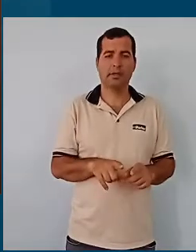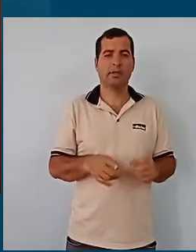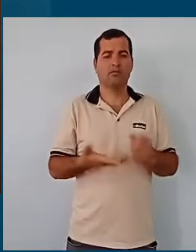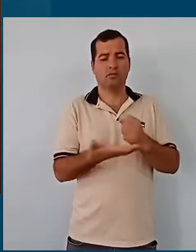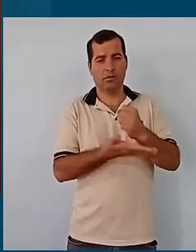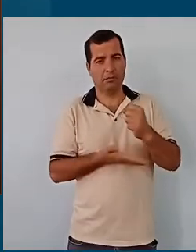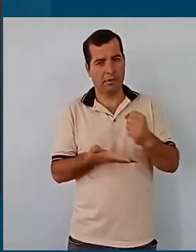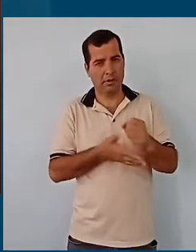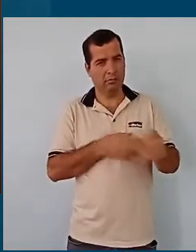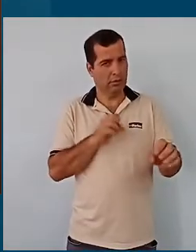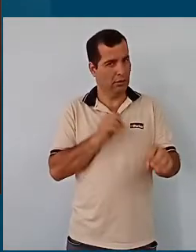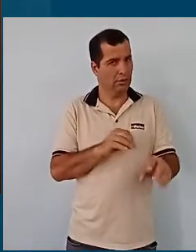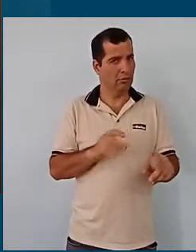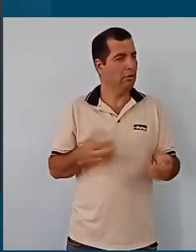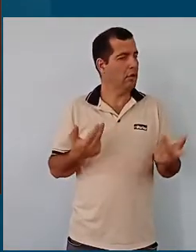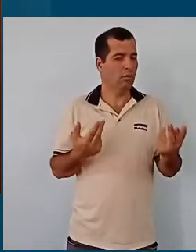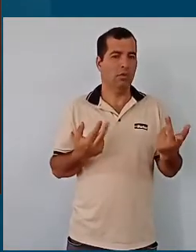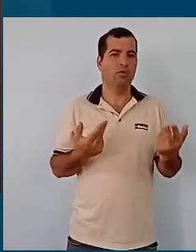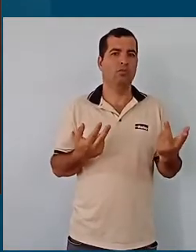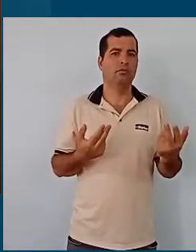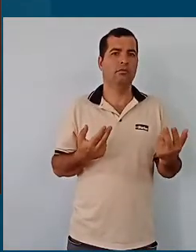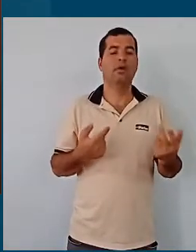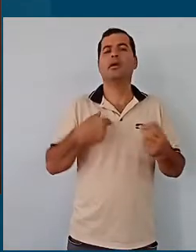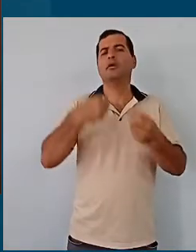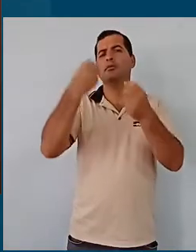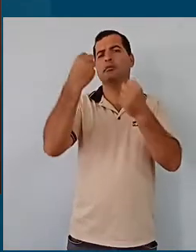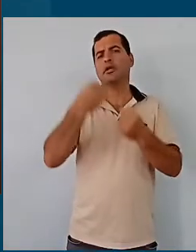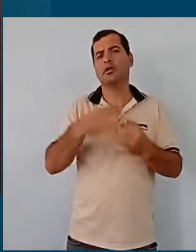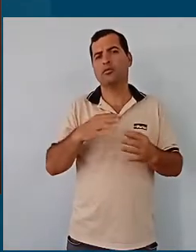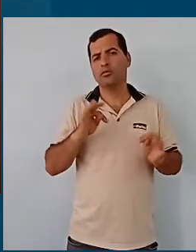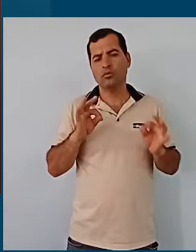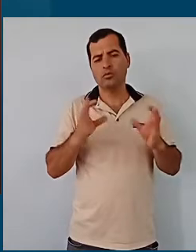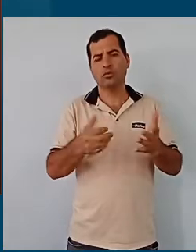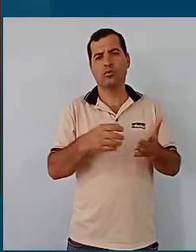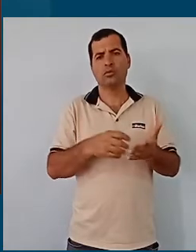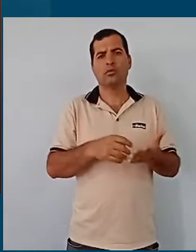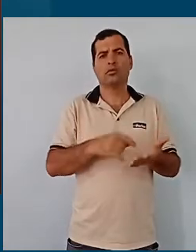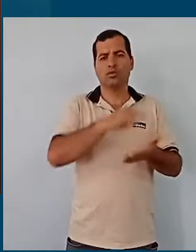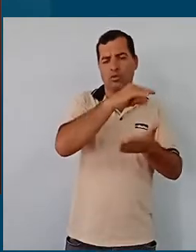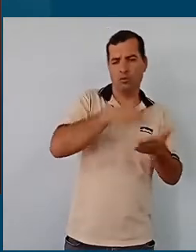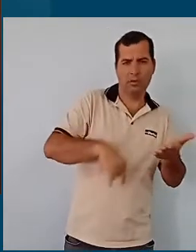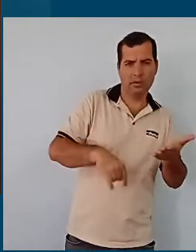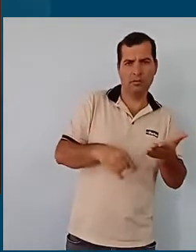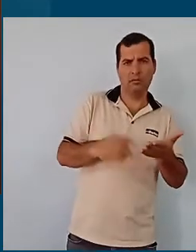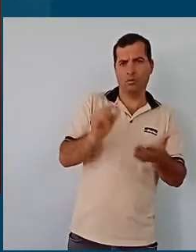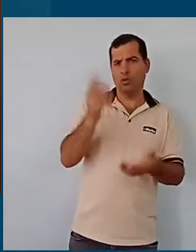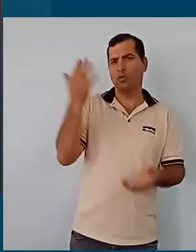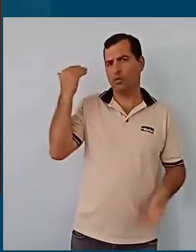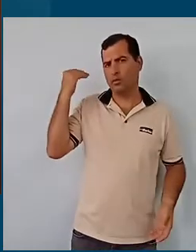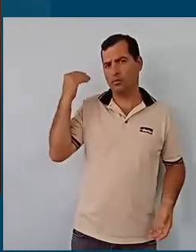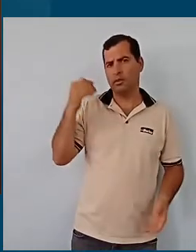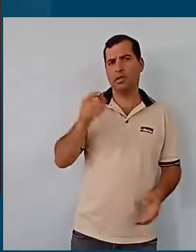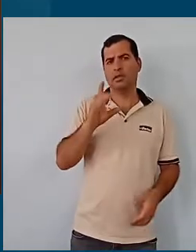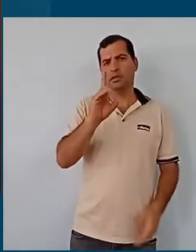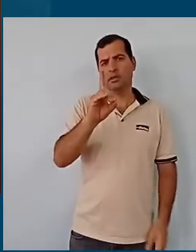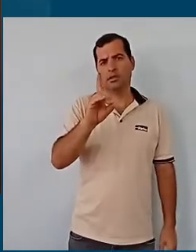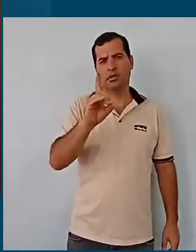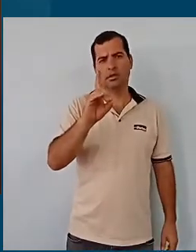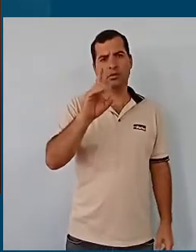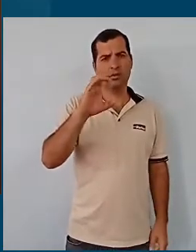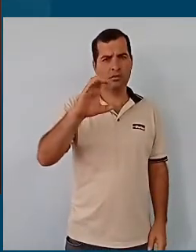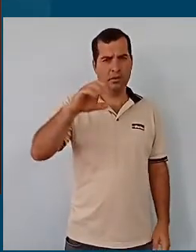né? Aliás, eu diria que tudo aquilo que os documentos mais recentes, sejam as diretrizes curriculares,